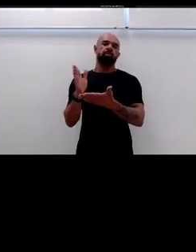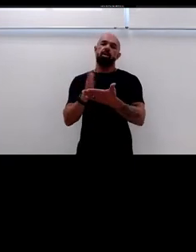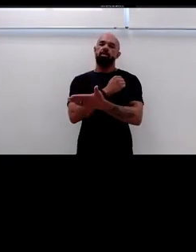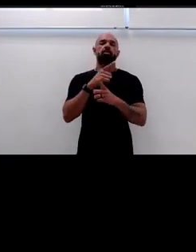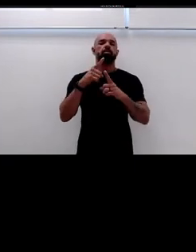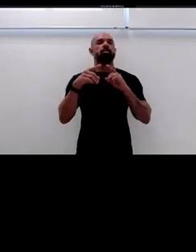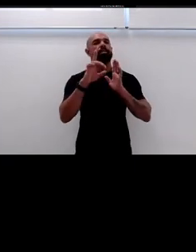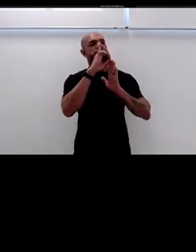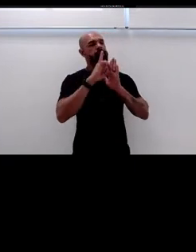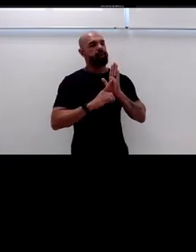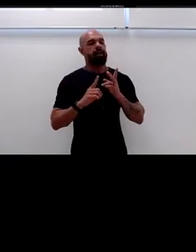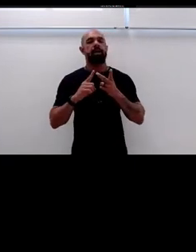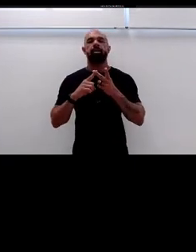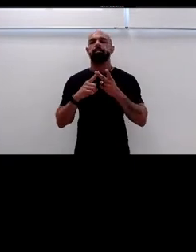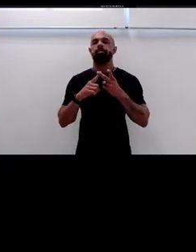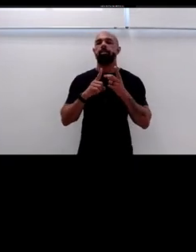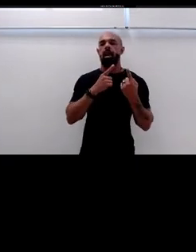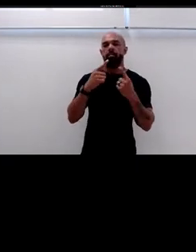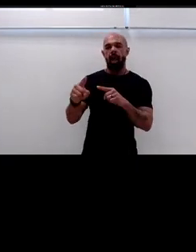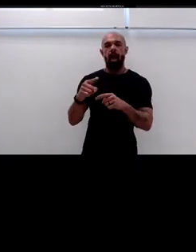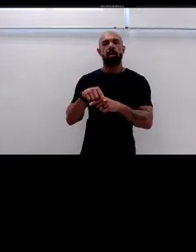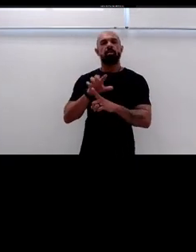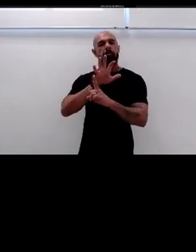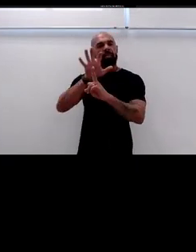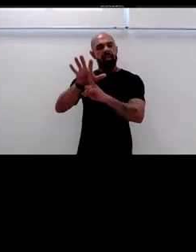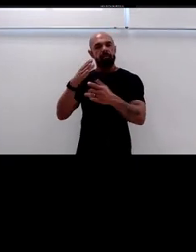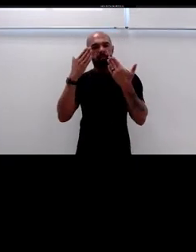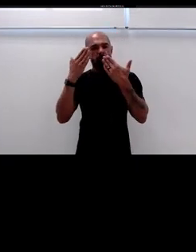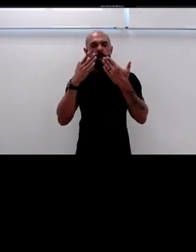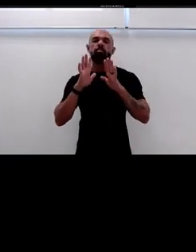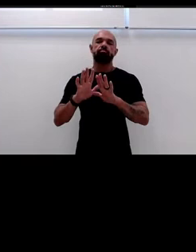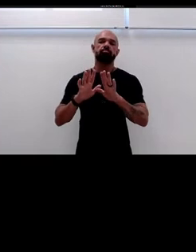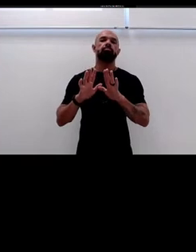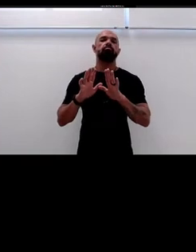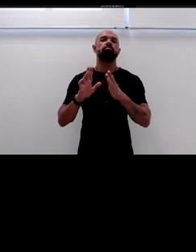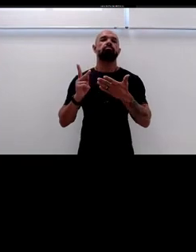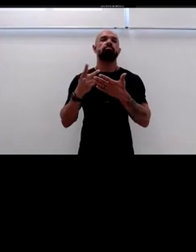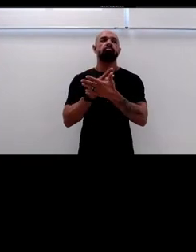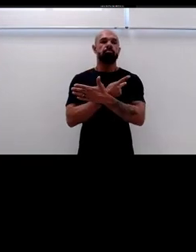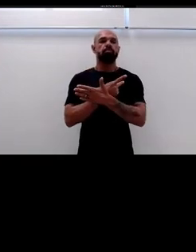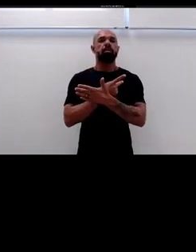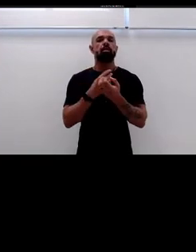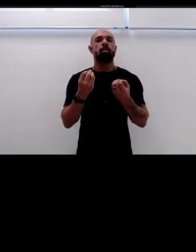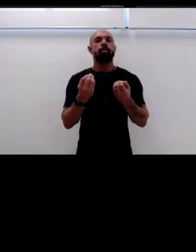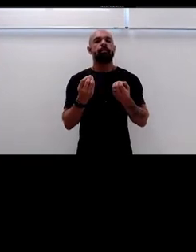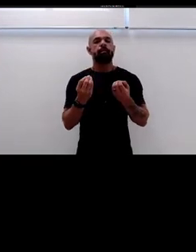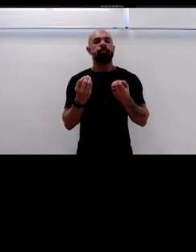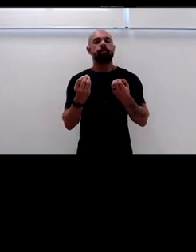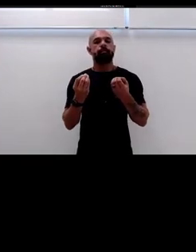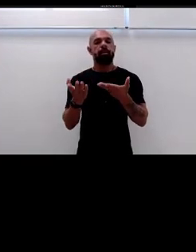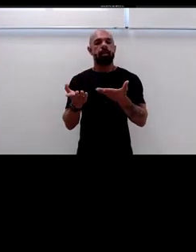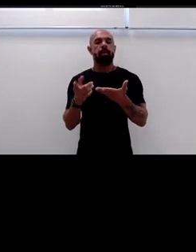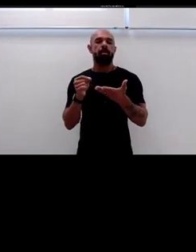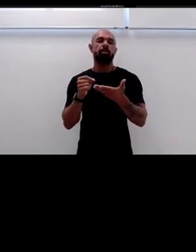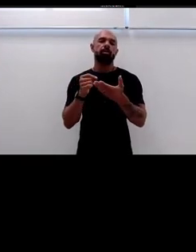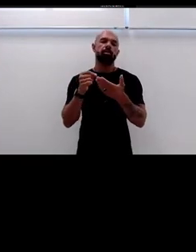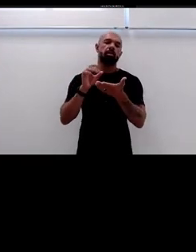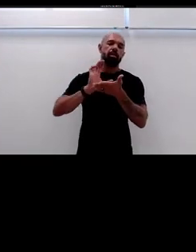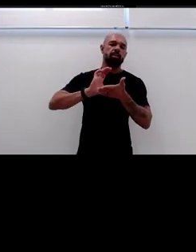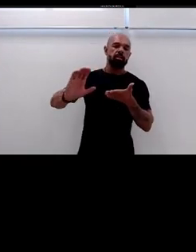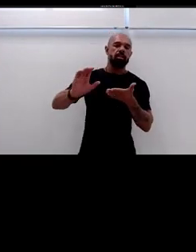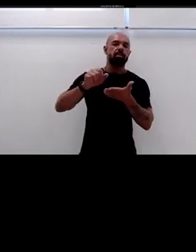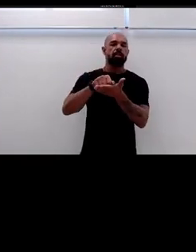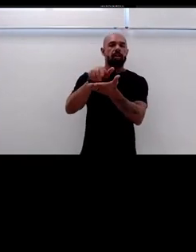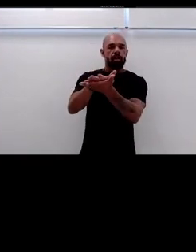por ameaça, por pressão psicológica, ela acabou oferecendo indenização e pressionando